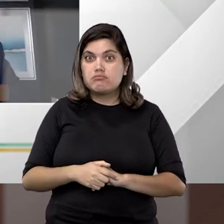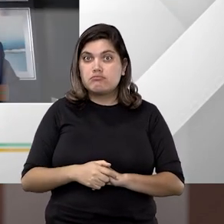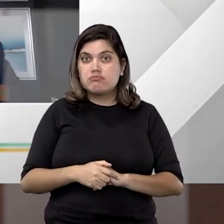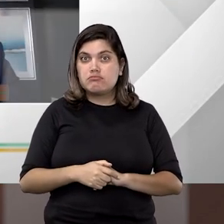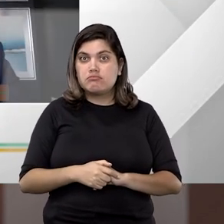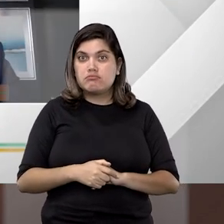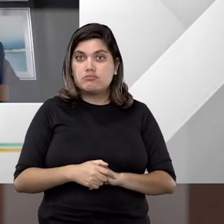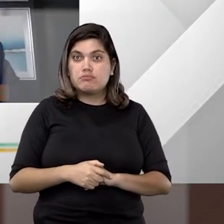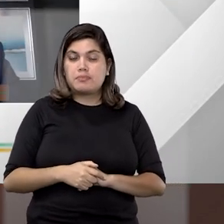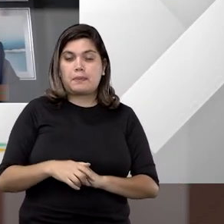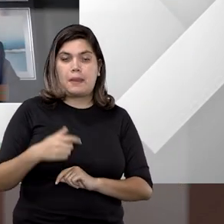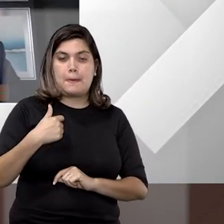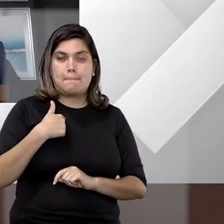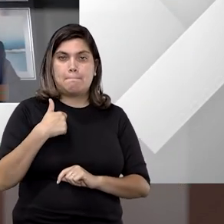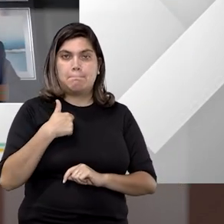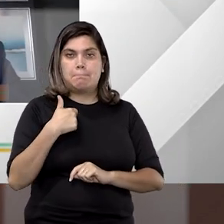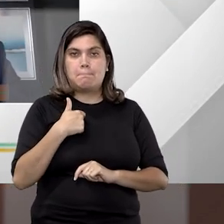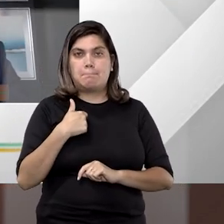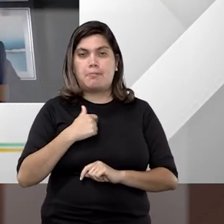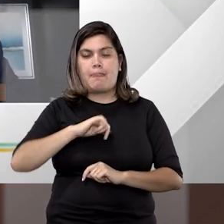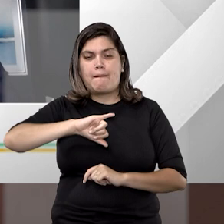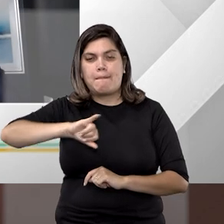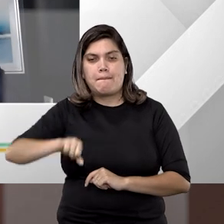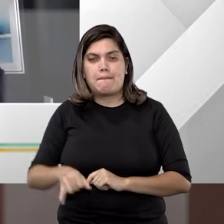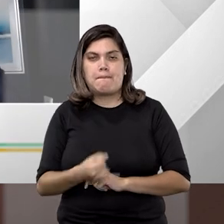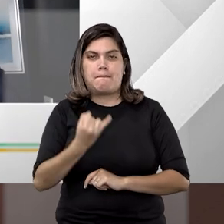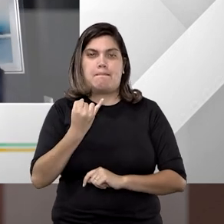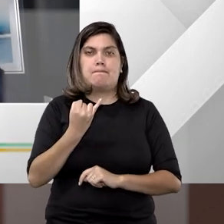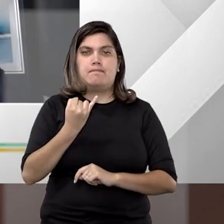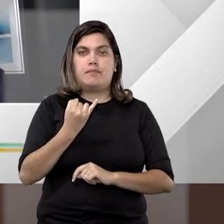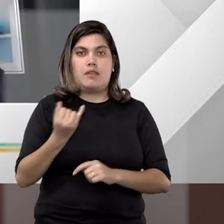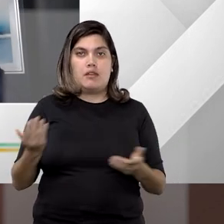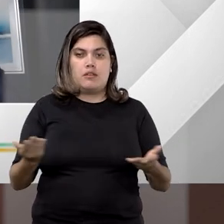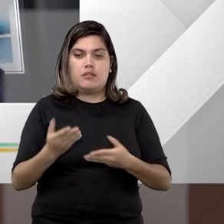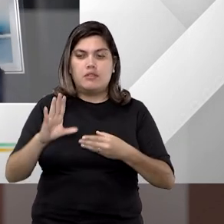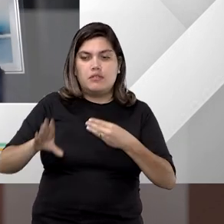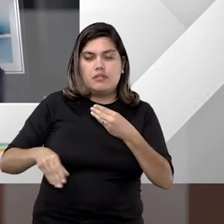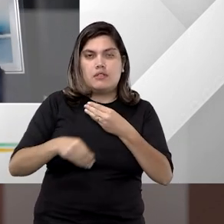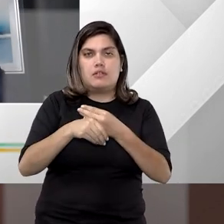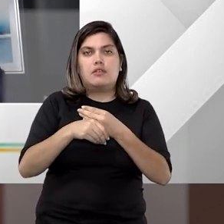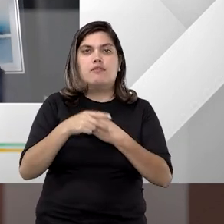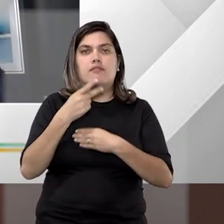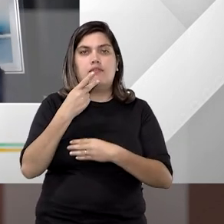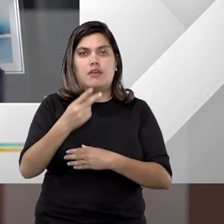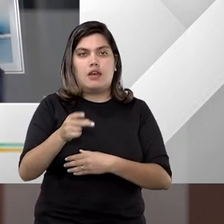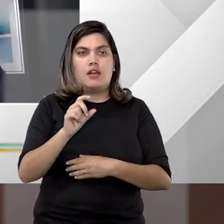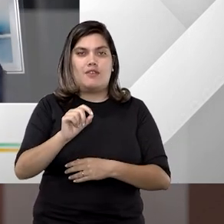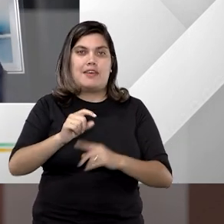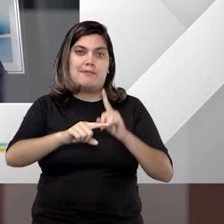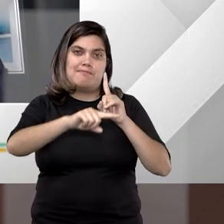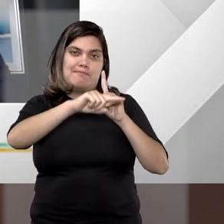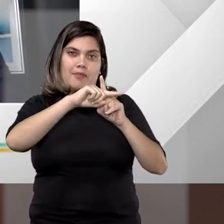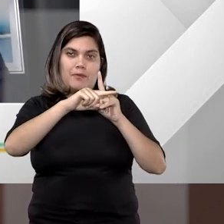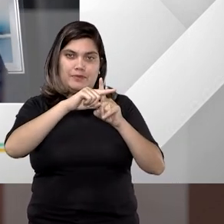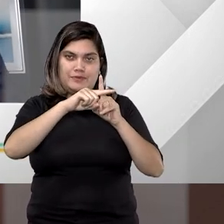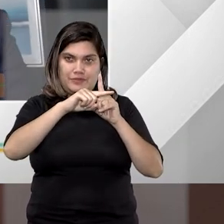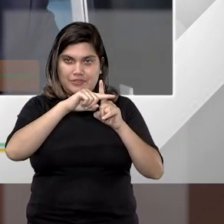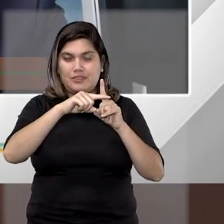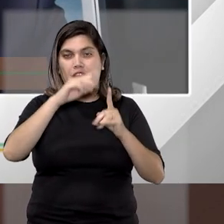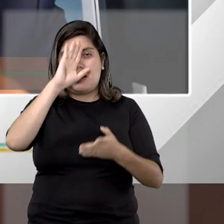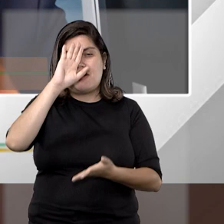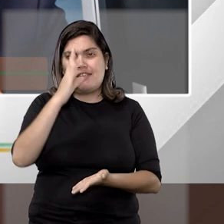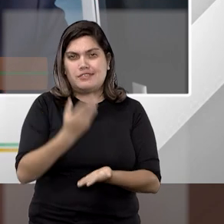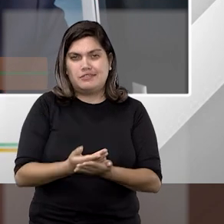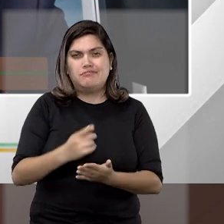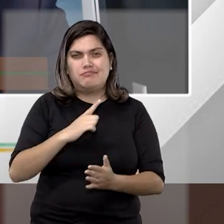Doutor Mauro e eu é aproveito o a fala do Sérgio para destacar o lado